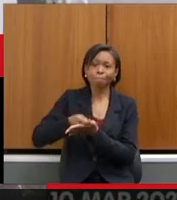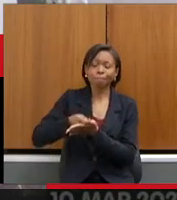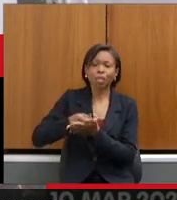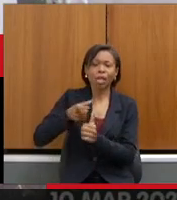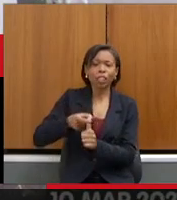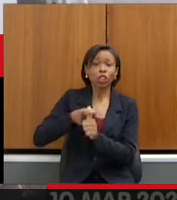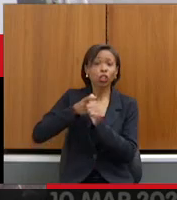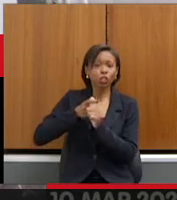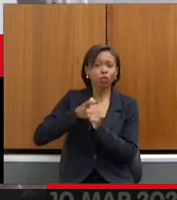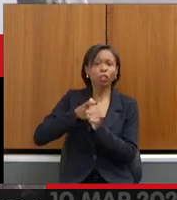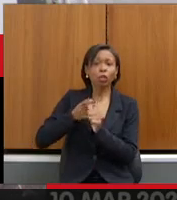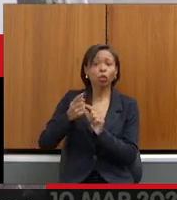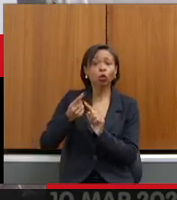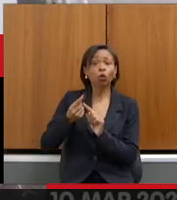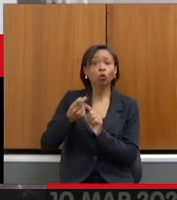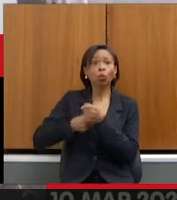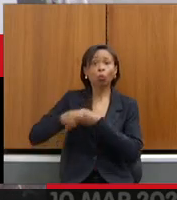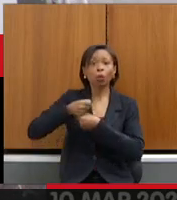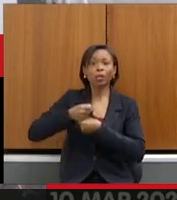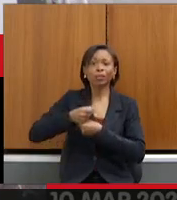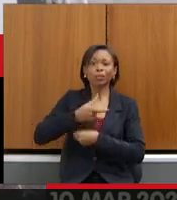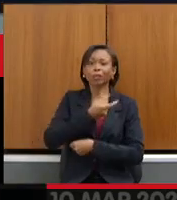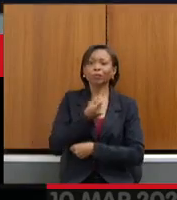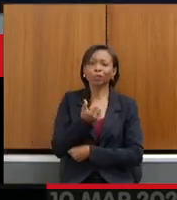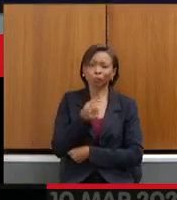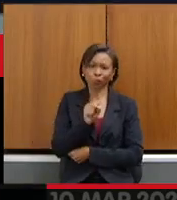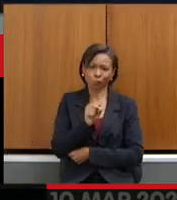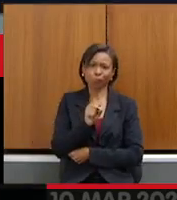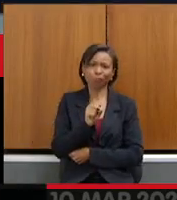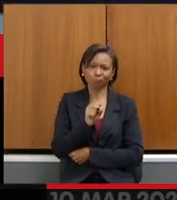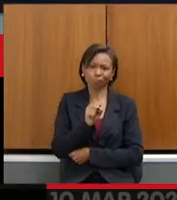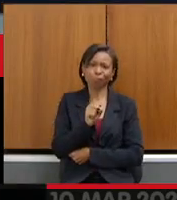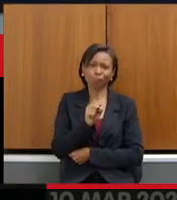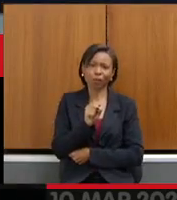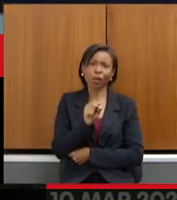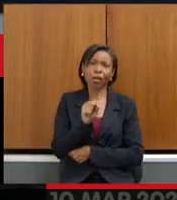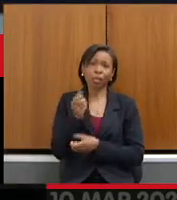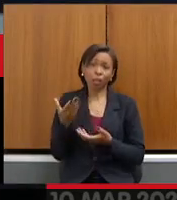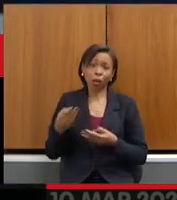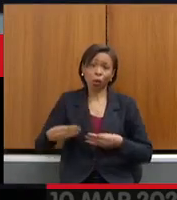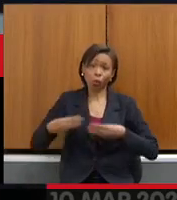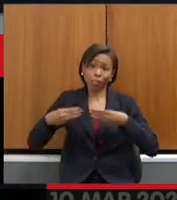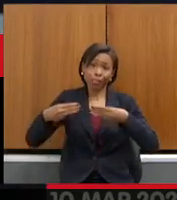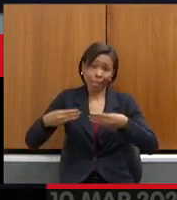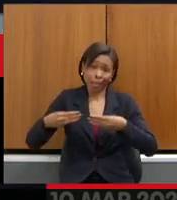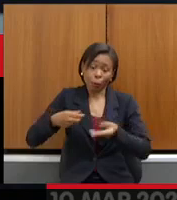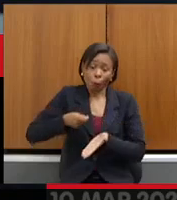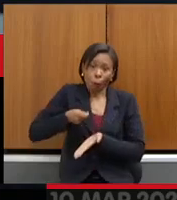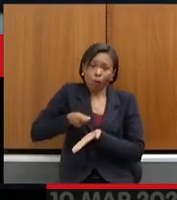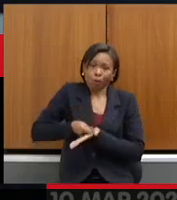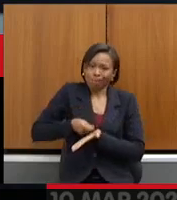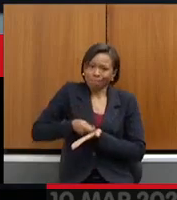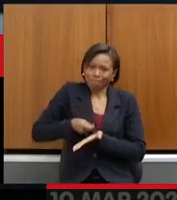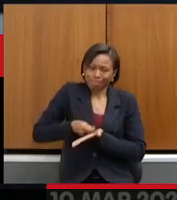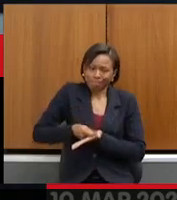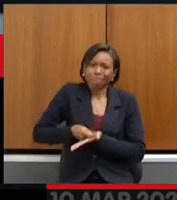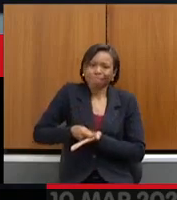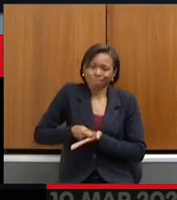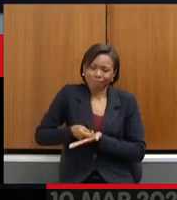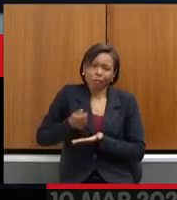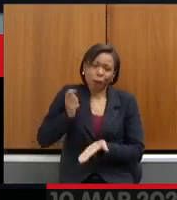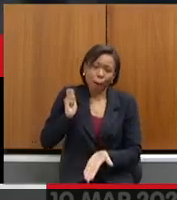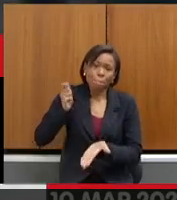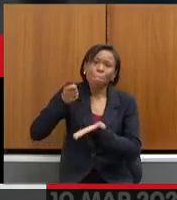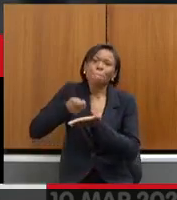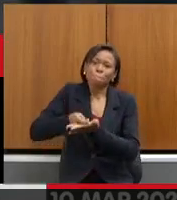contas de 2018 que ficaram pendentes isso o ministério nos obrigou a fazer isso então nós acabamos